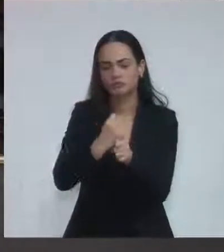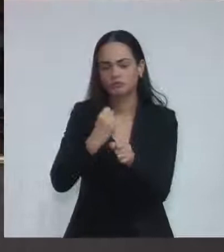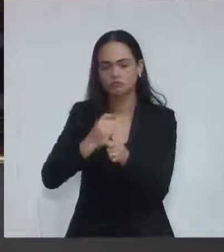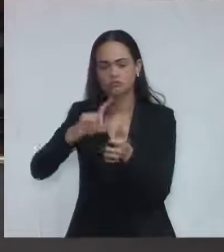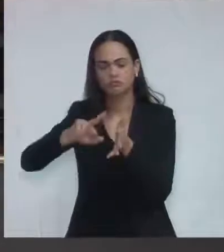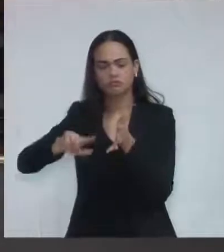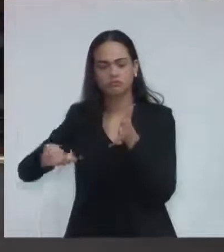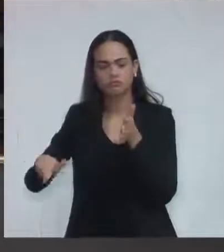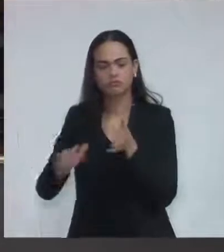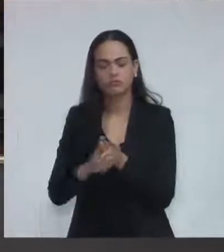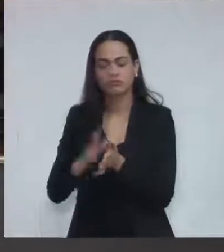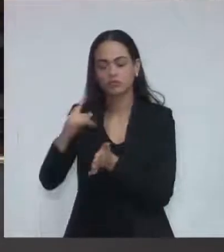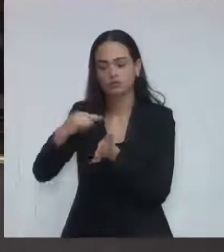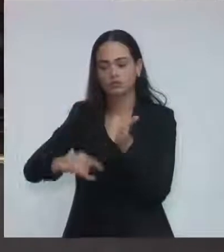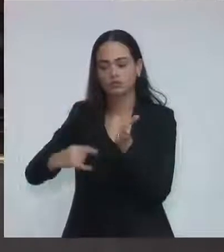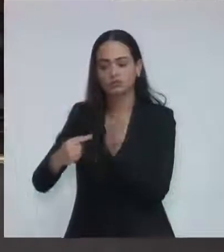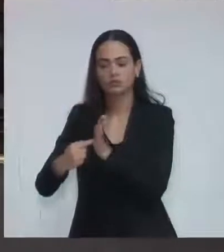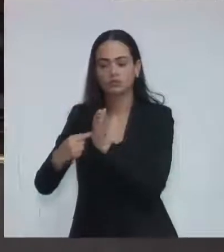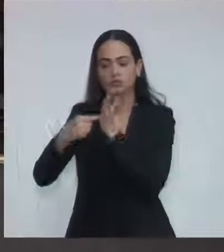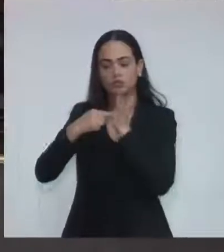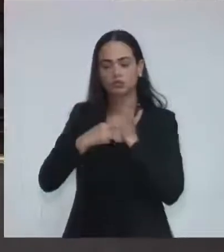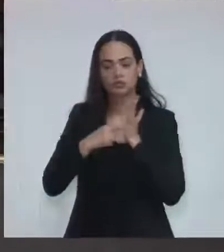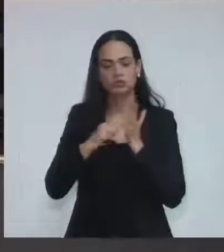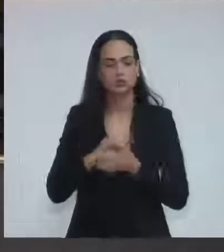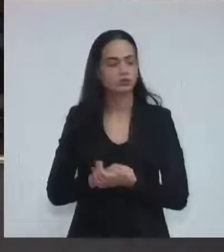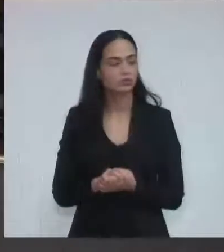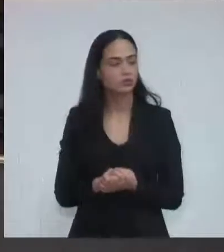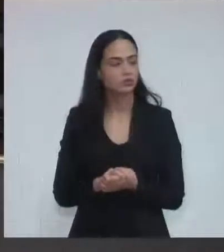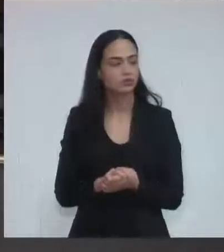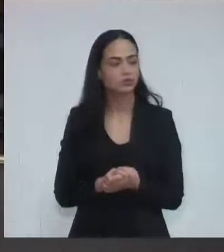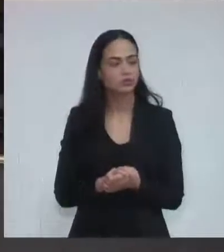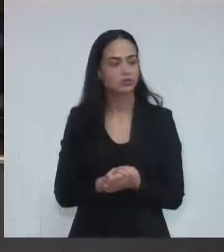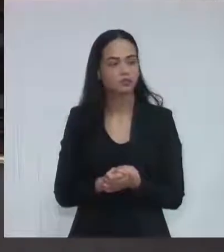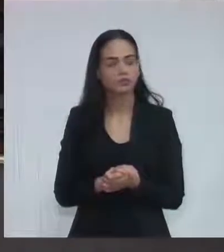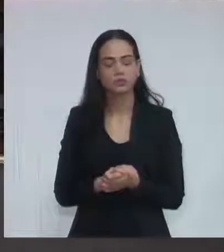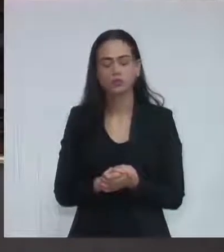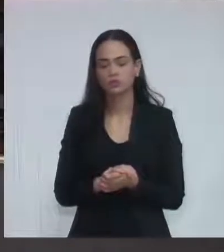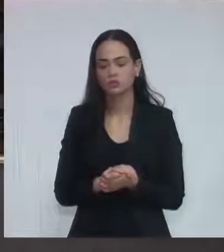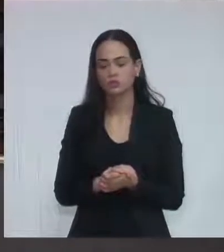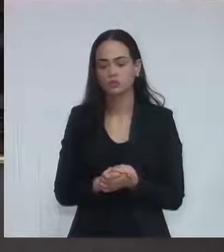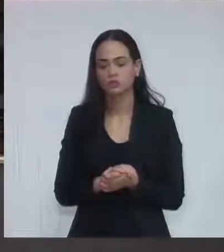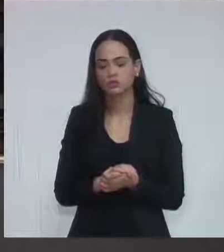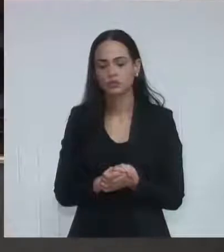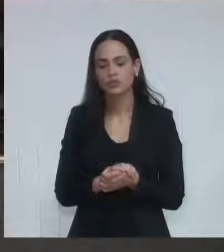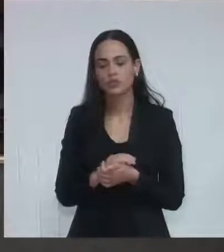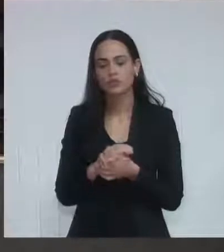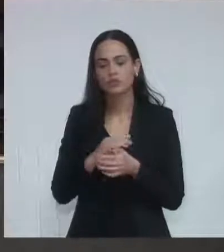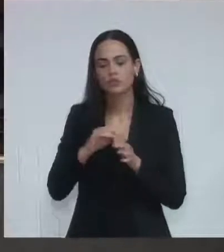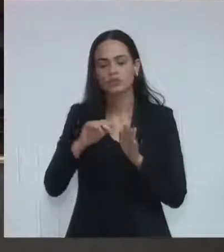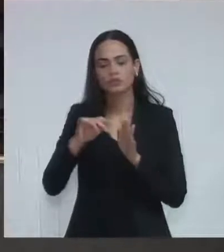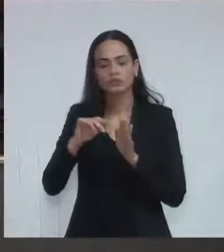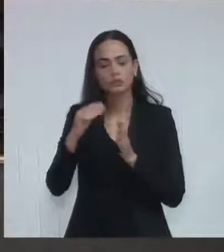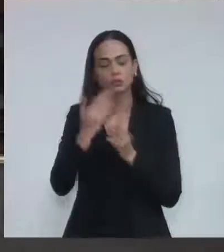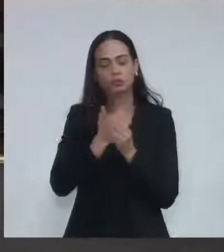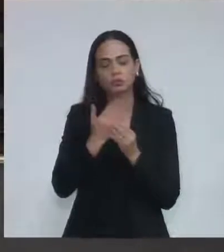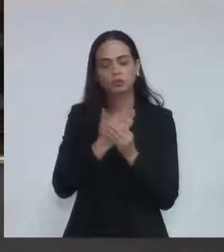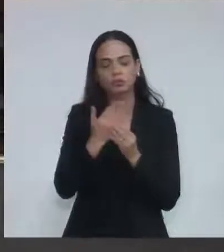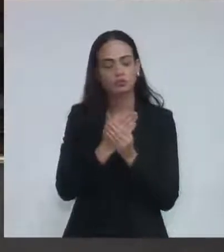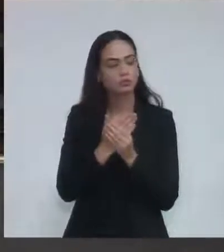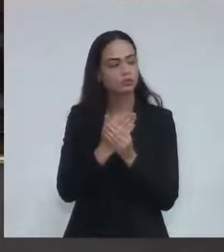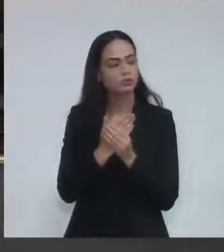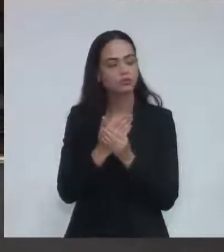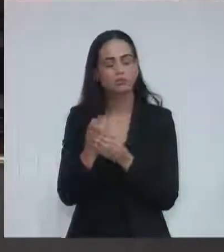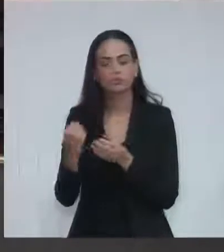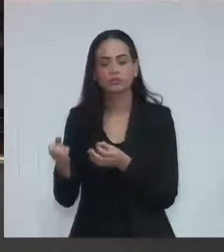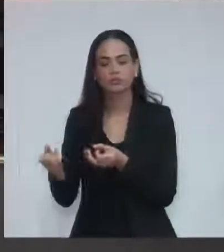acerca do Canjaranas. 1. Qual o andamento do processo 9837-2016? 2. Qual